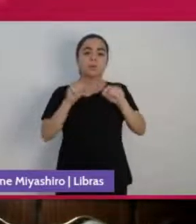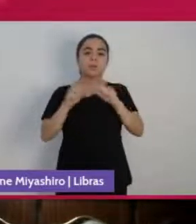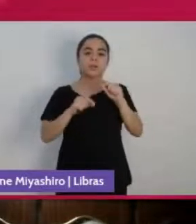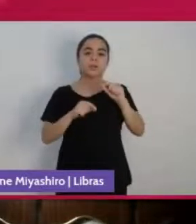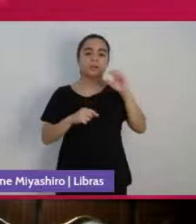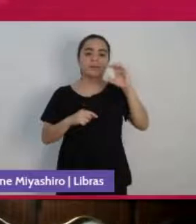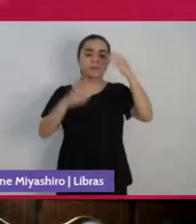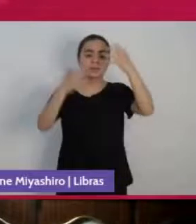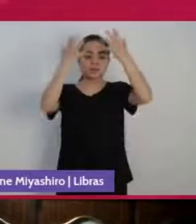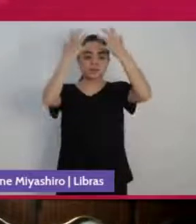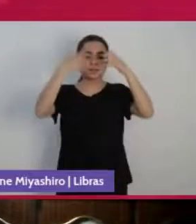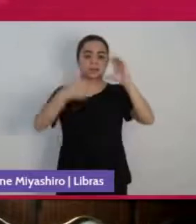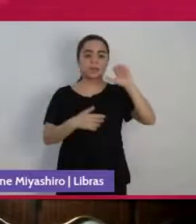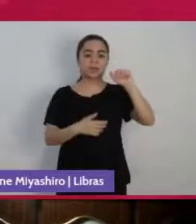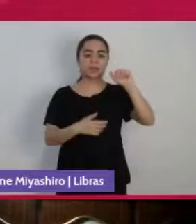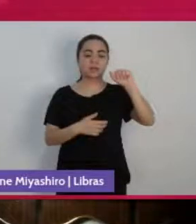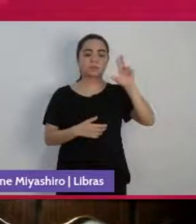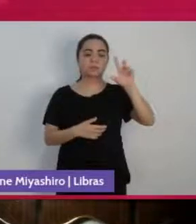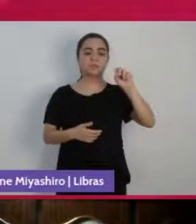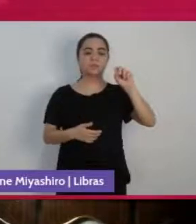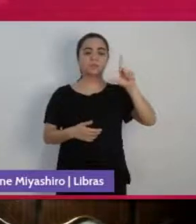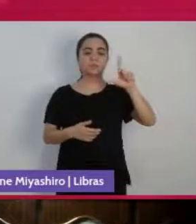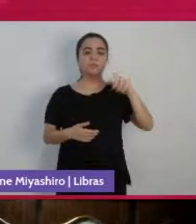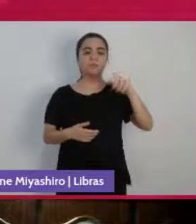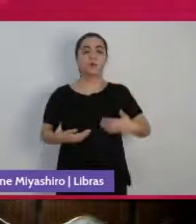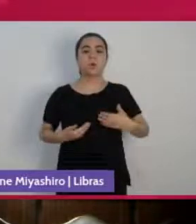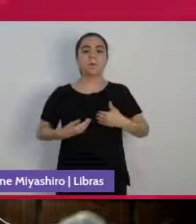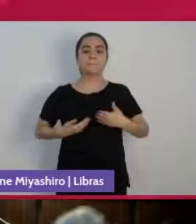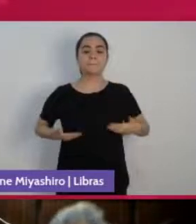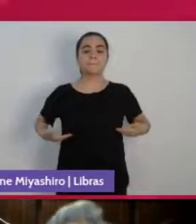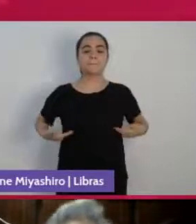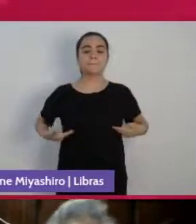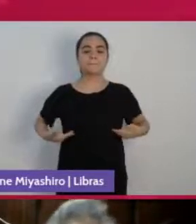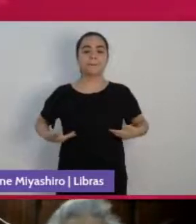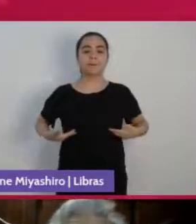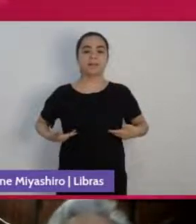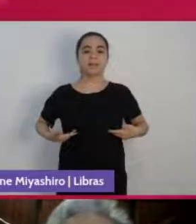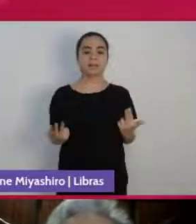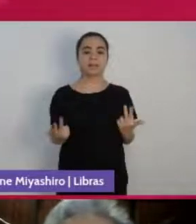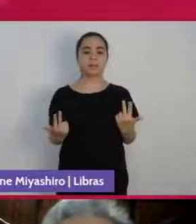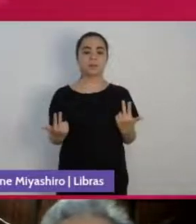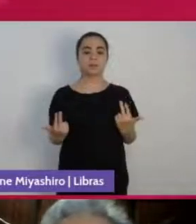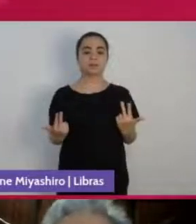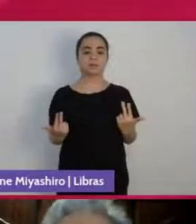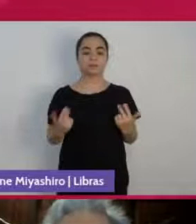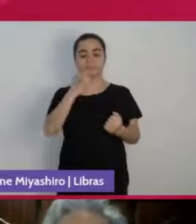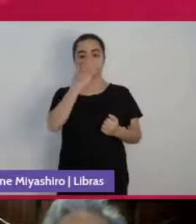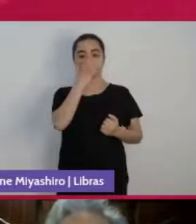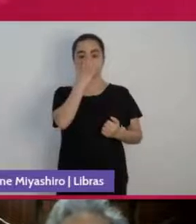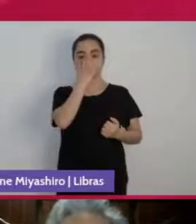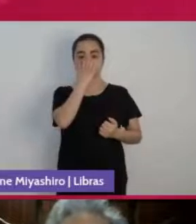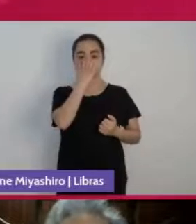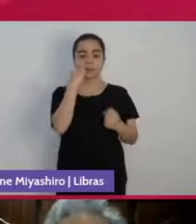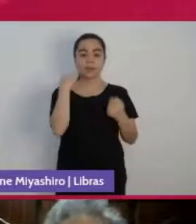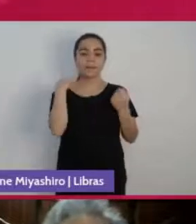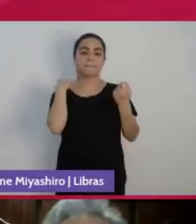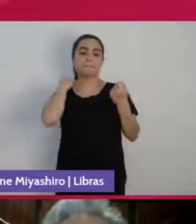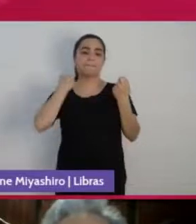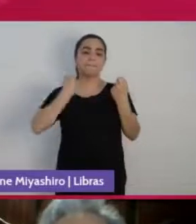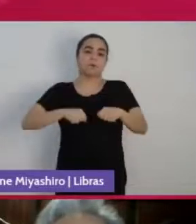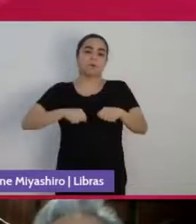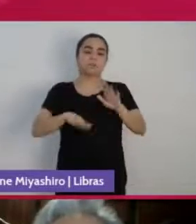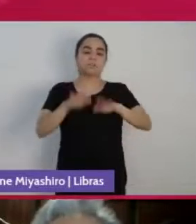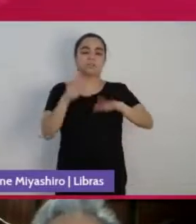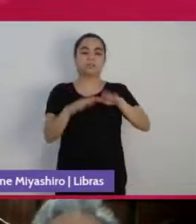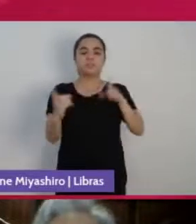estar simétricas, então as duas mamas iguais. Pode acontecer da paciente ter uma